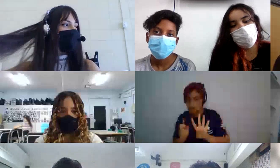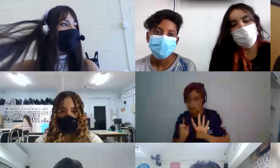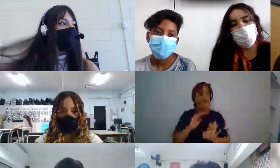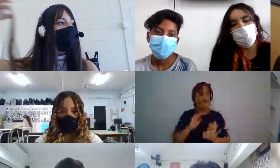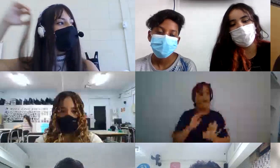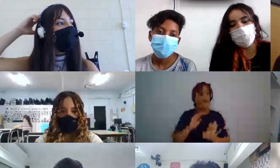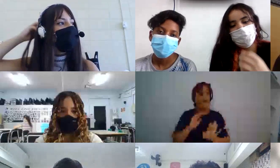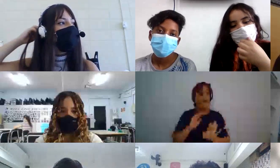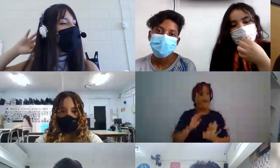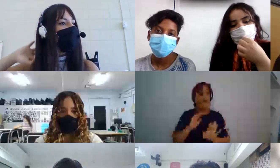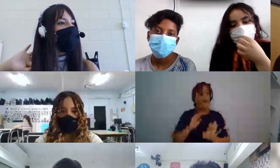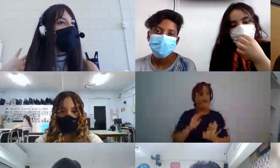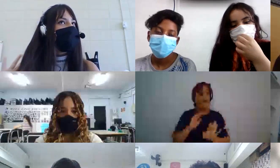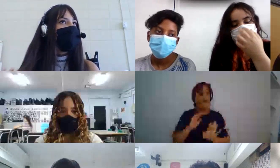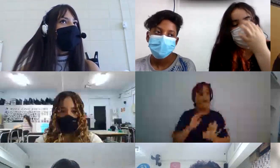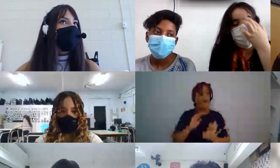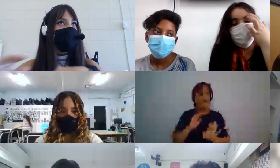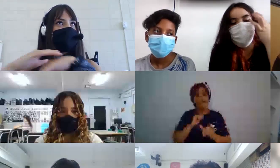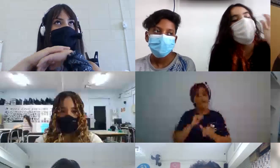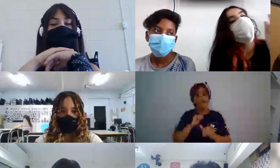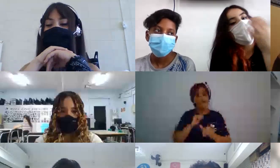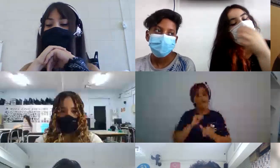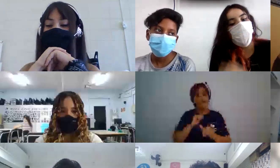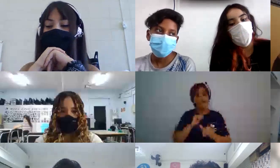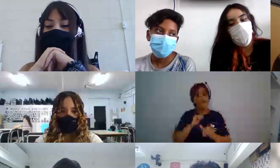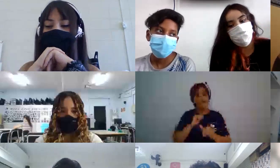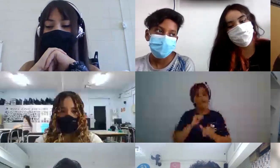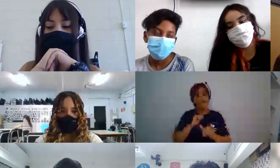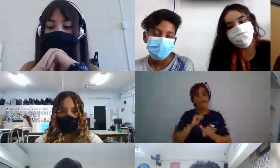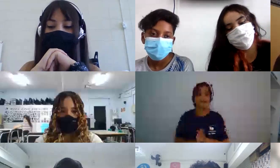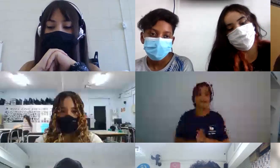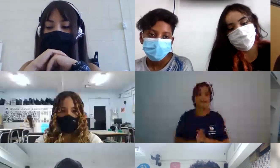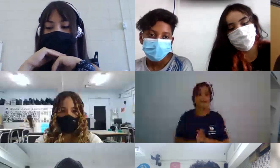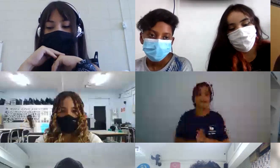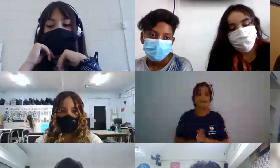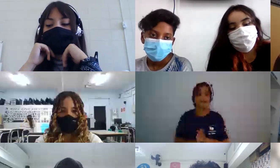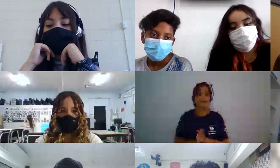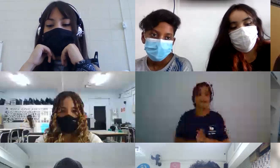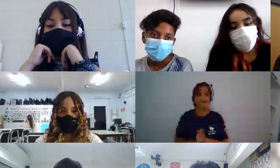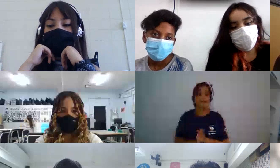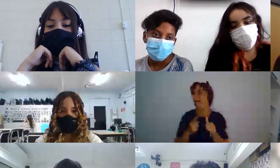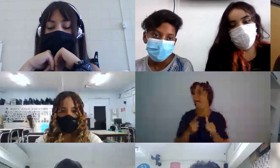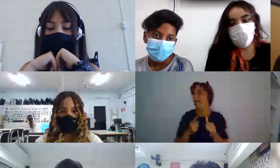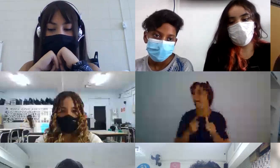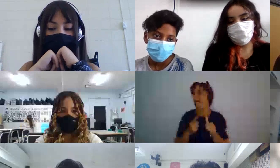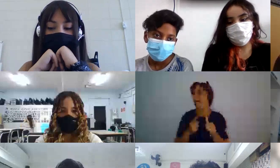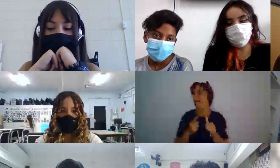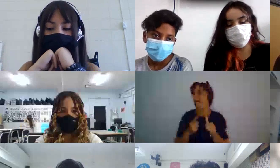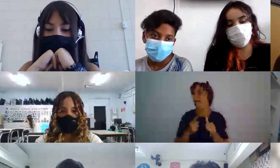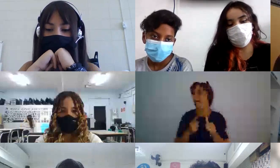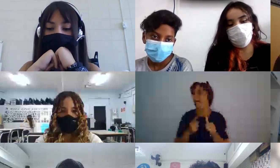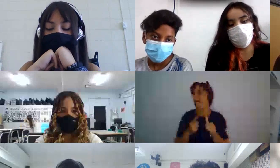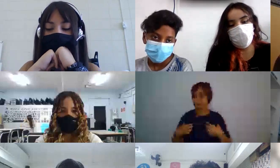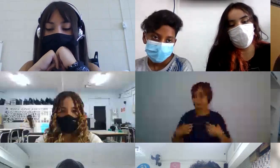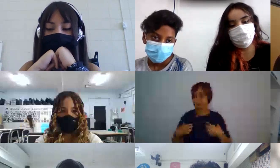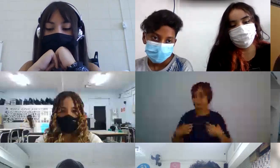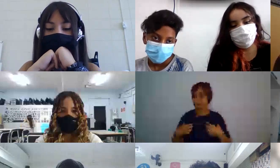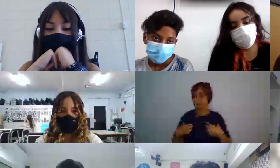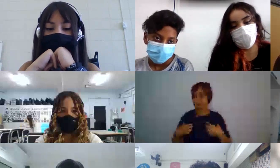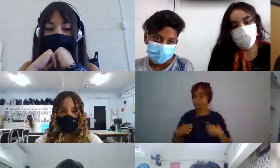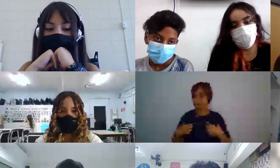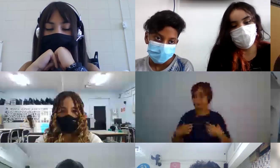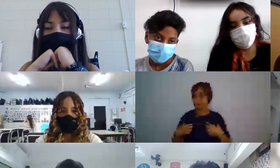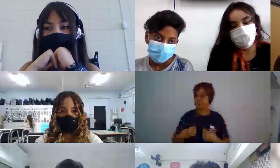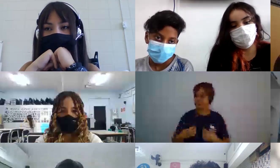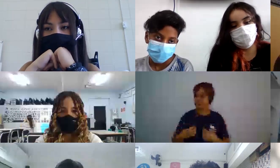estão acontecendo, até a última peça cair. Qual é a primeira peça que cai na menina? O peito aparecer. E no